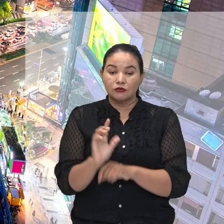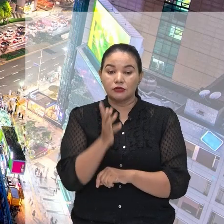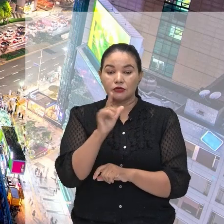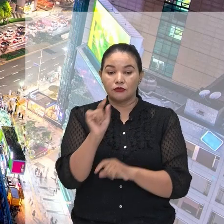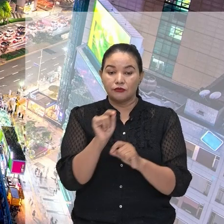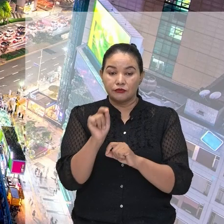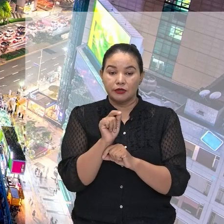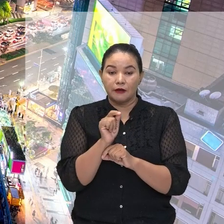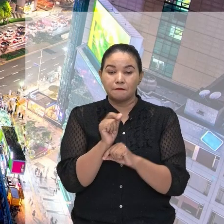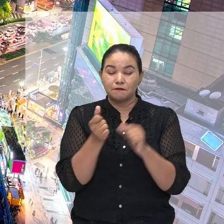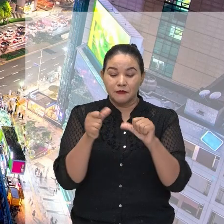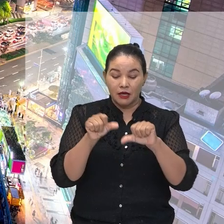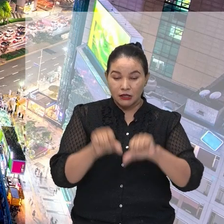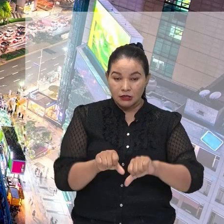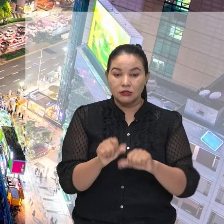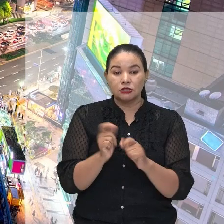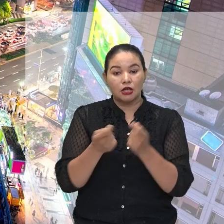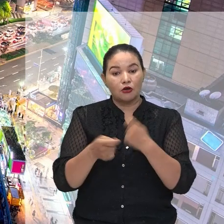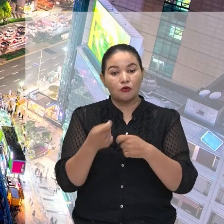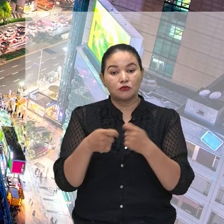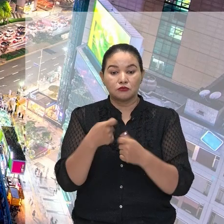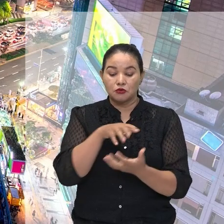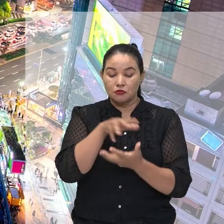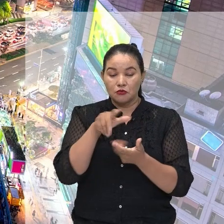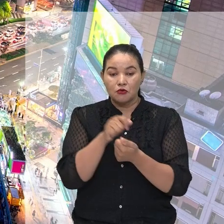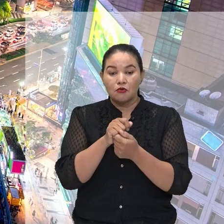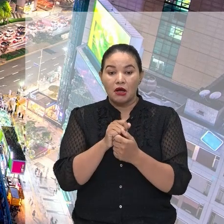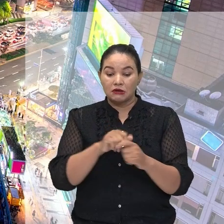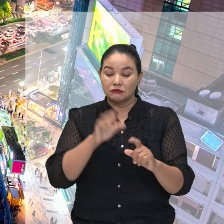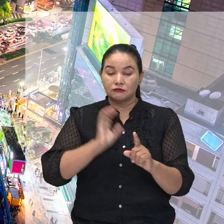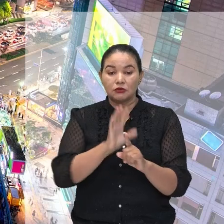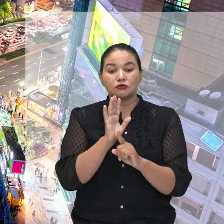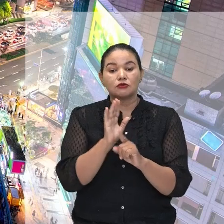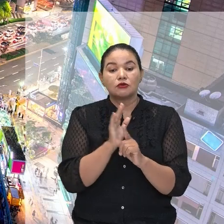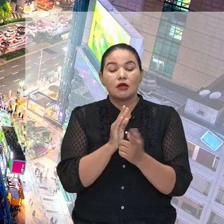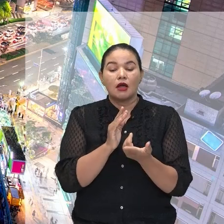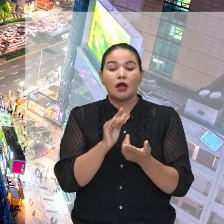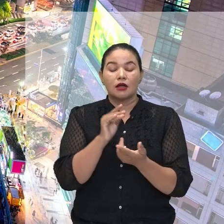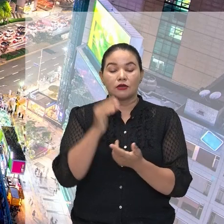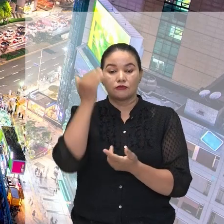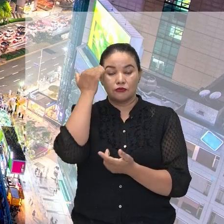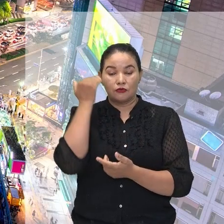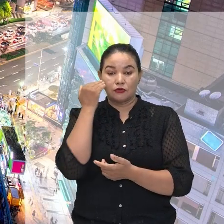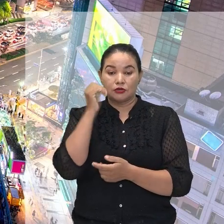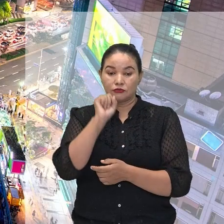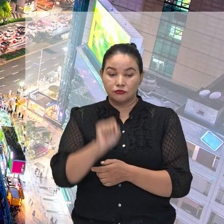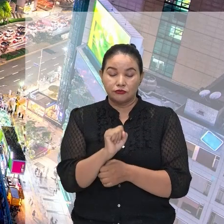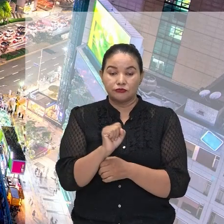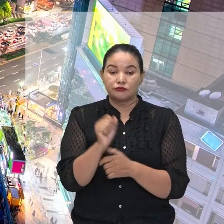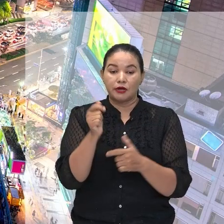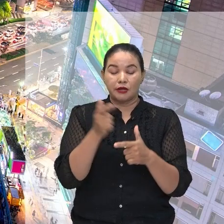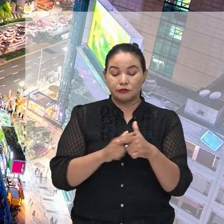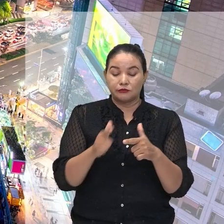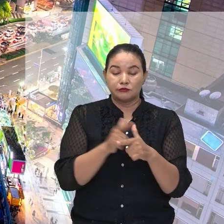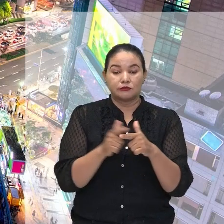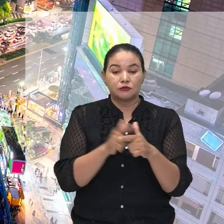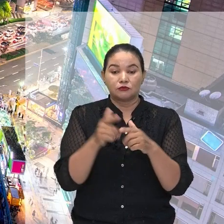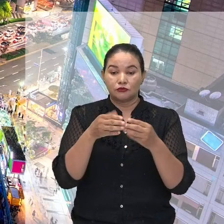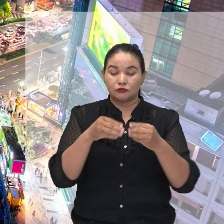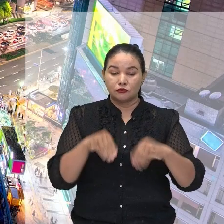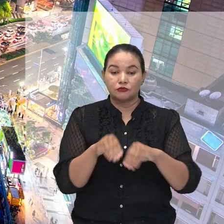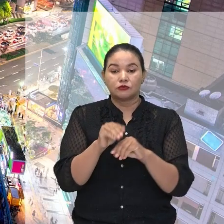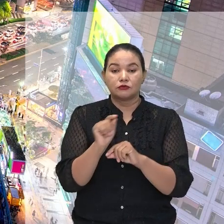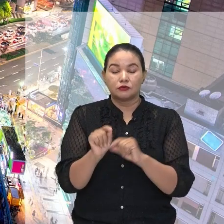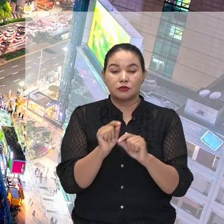crise econômica mundial, que acabou atingindo ali a Coreia do Sul intensamente. E isso acabou levando aí